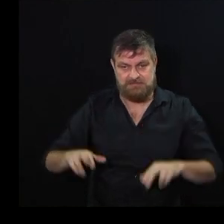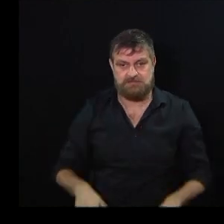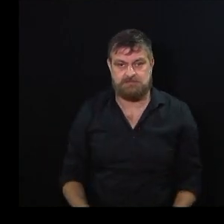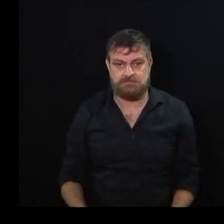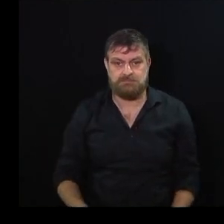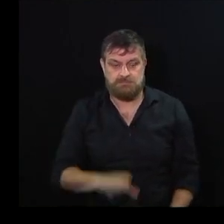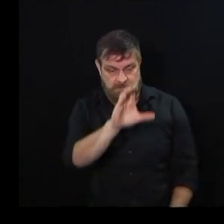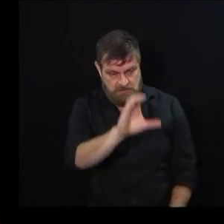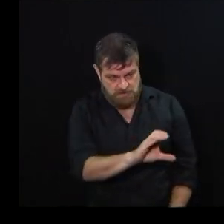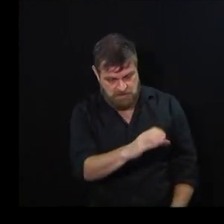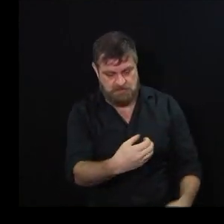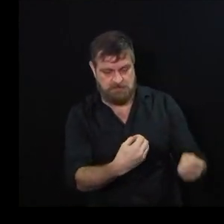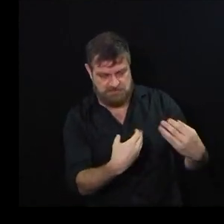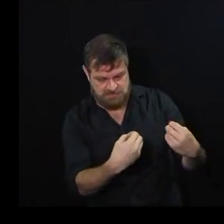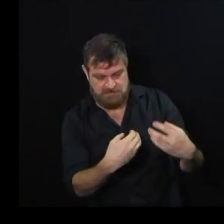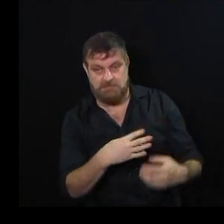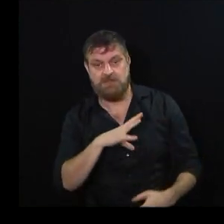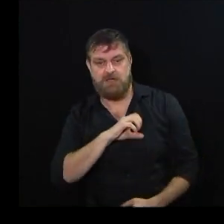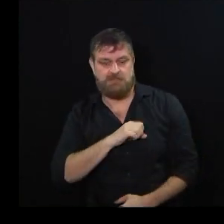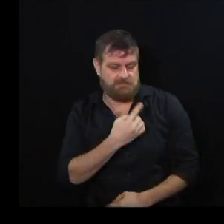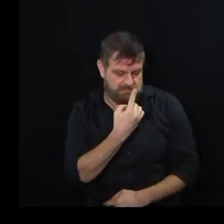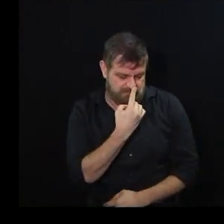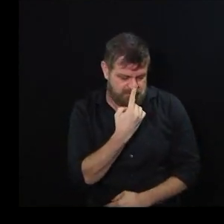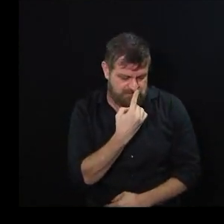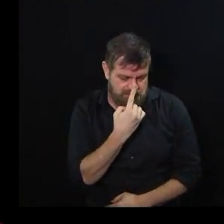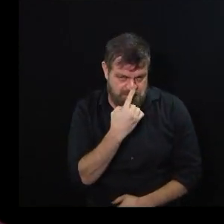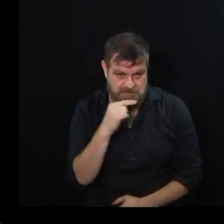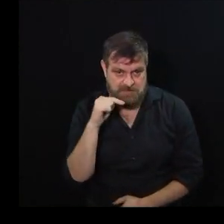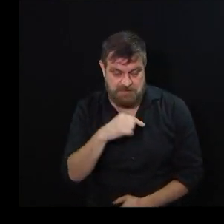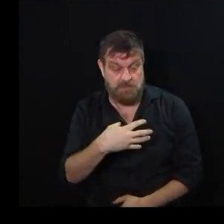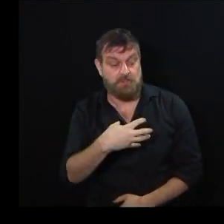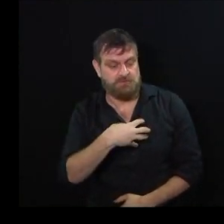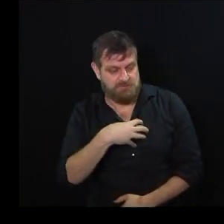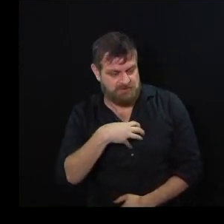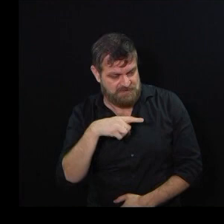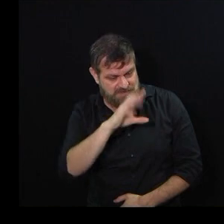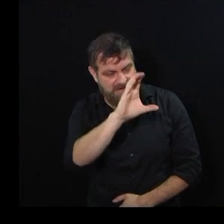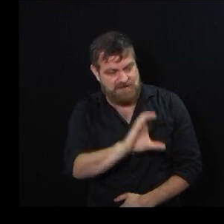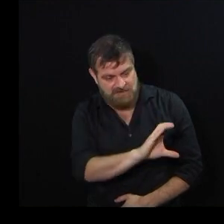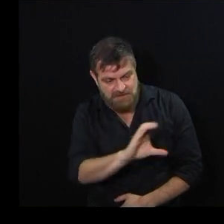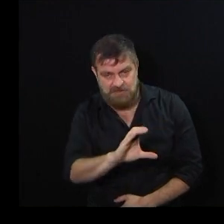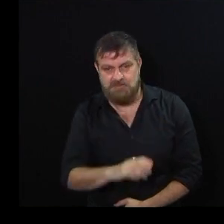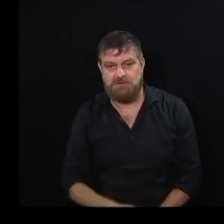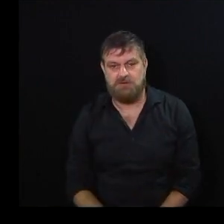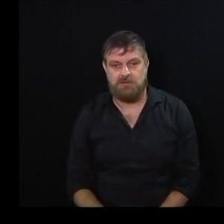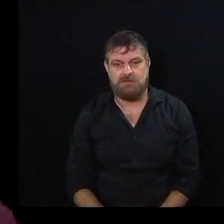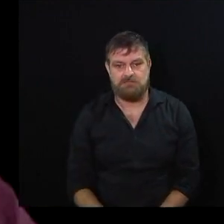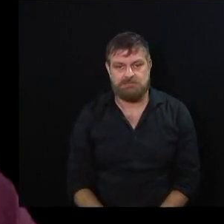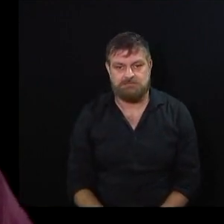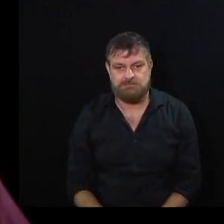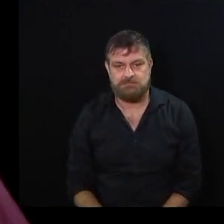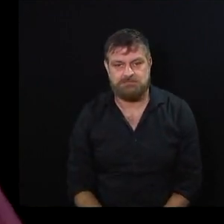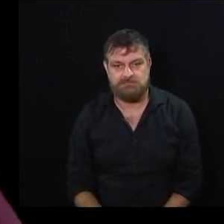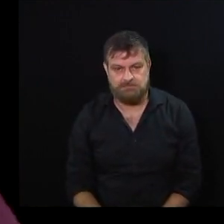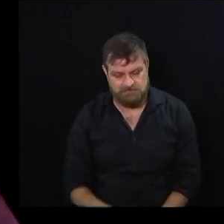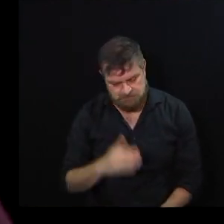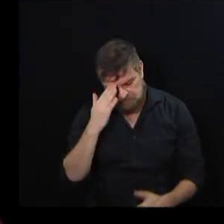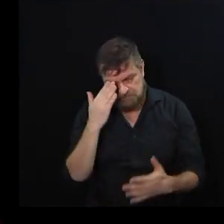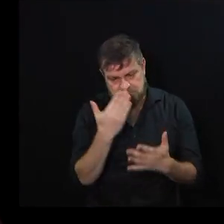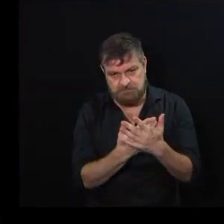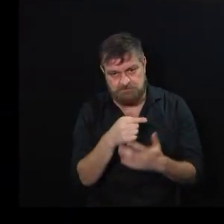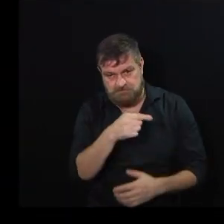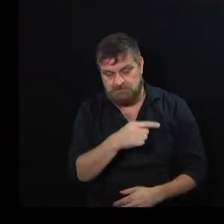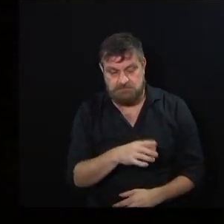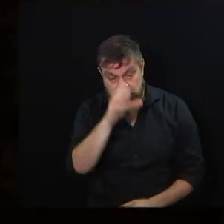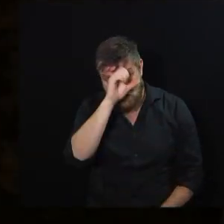você está entendendo? Eu gosto do jeito que eles fazem, assim, mãe, né, o pai, o filho, né, coisa que eu vim aprender aqui, depois de